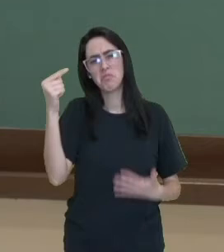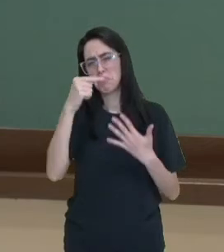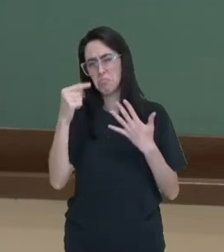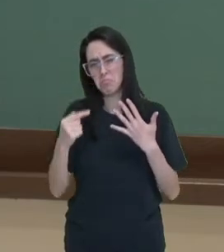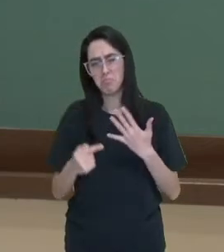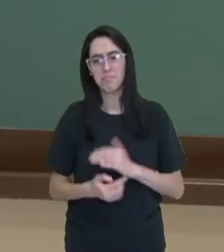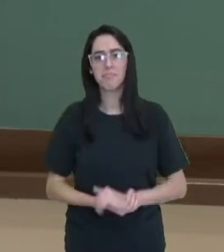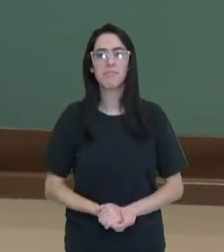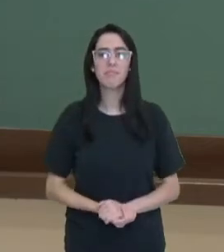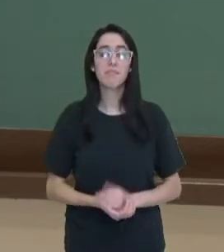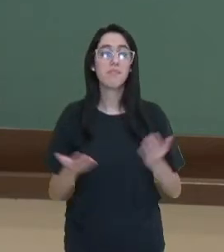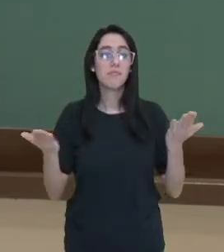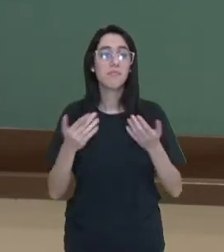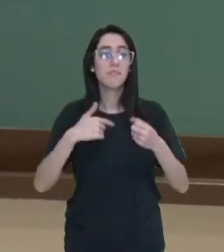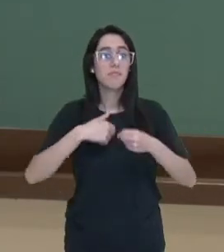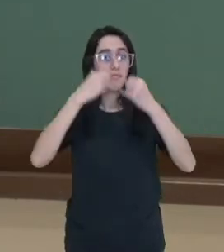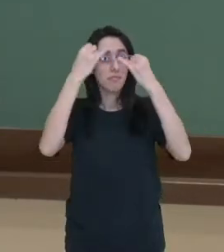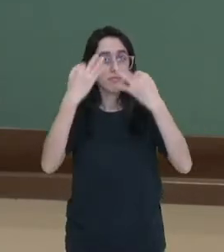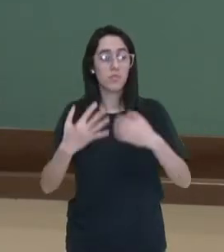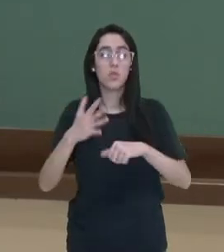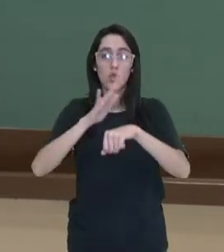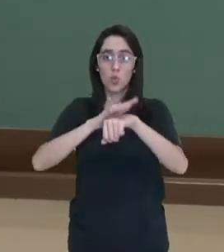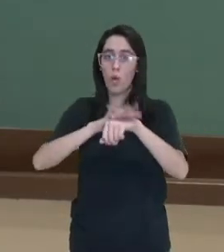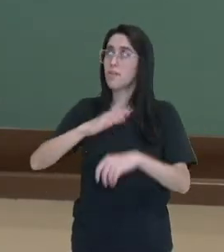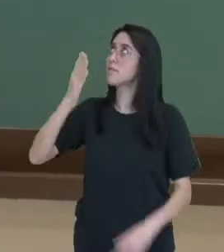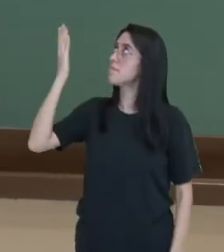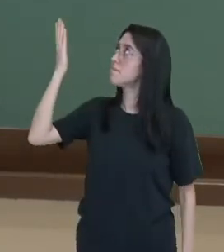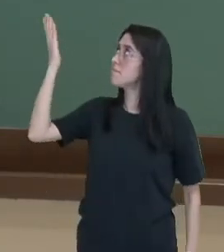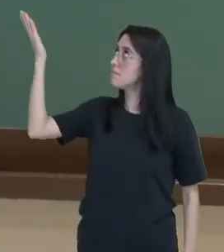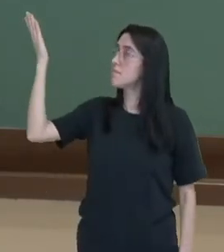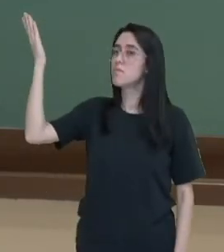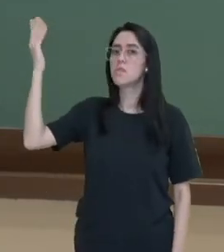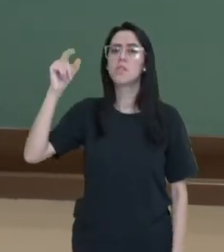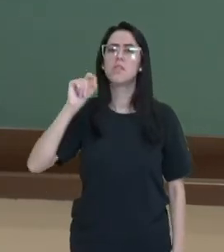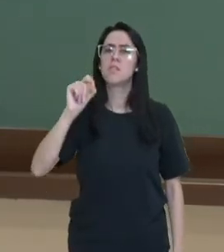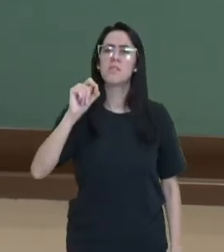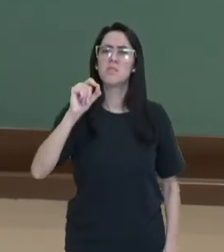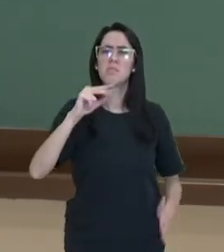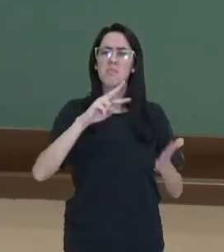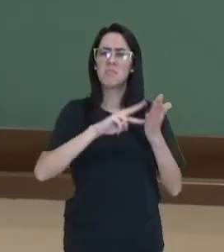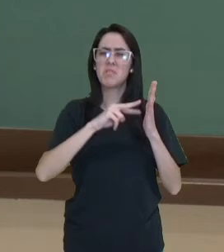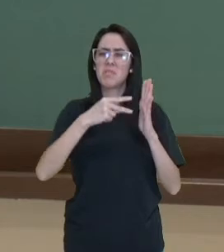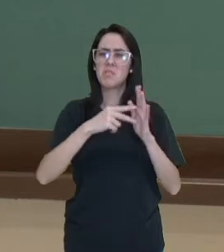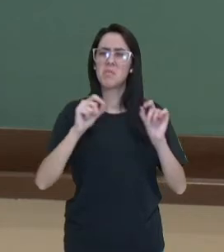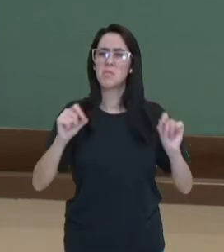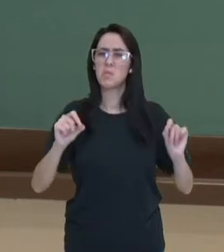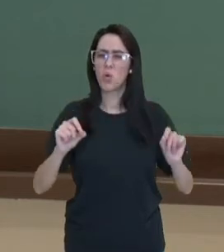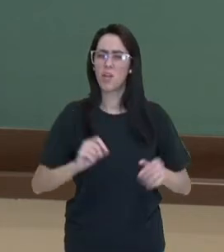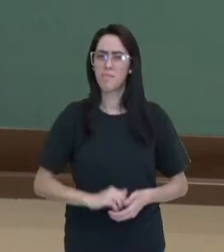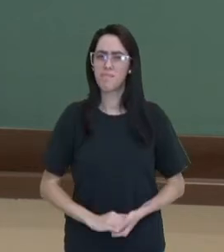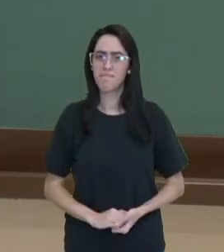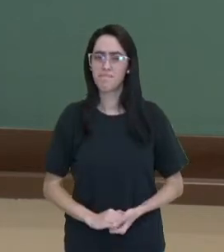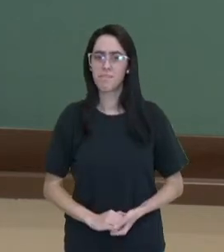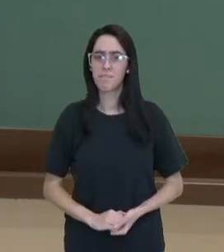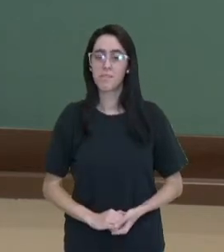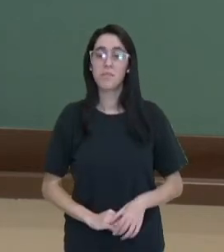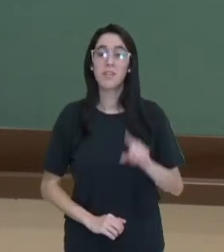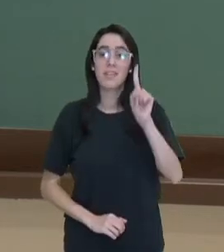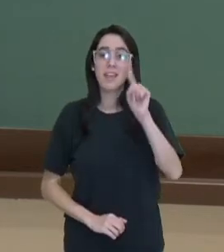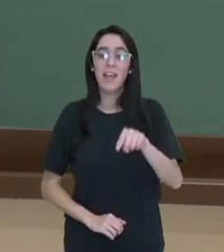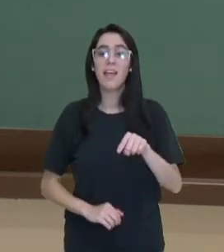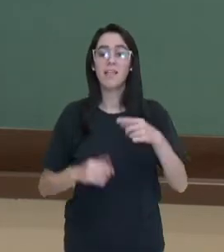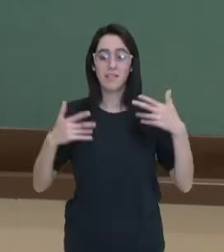Agora nós vamos falar sobre doenças degenerativas. O que são as doenças degenerativas? Elas levam a uma